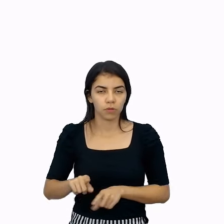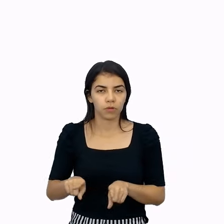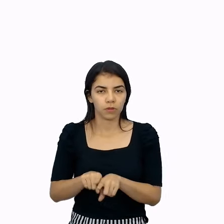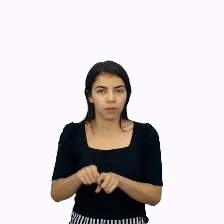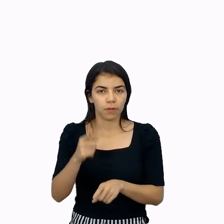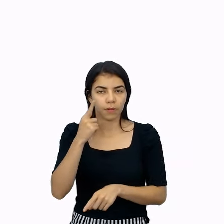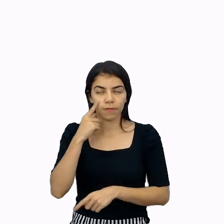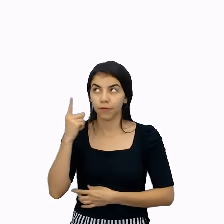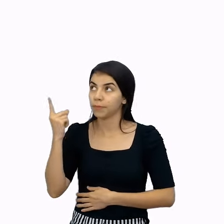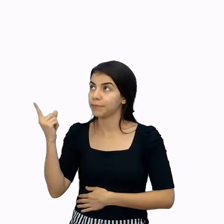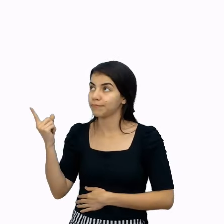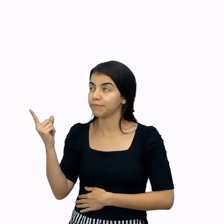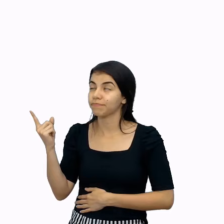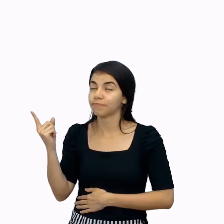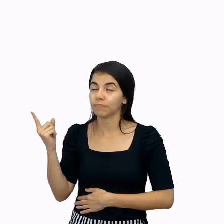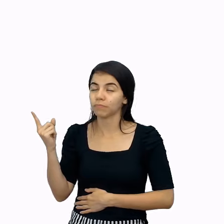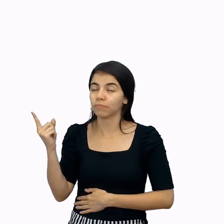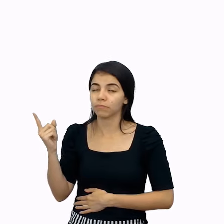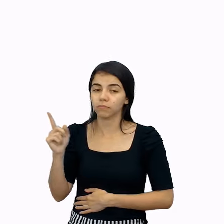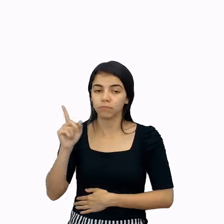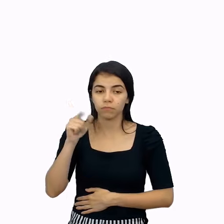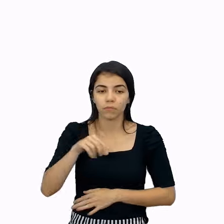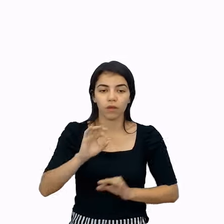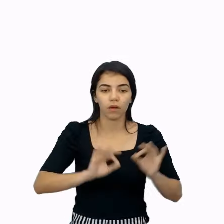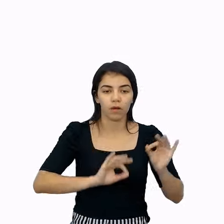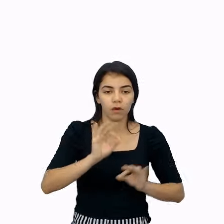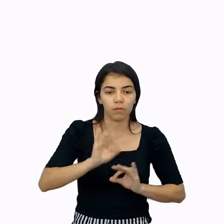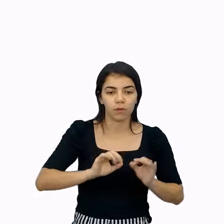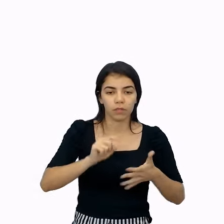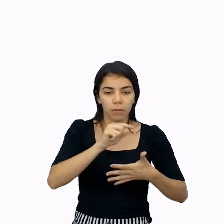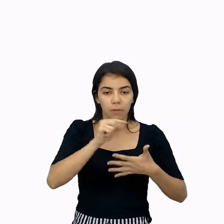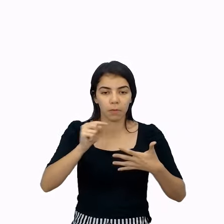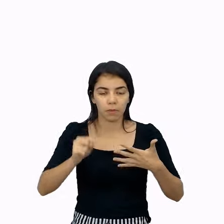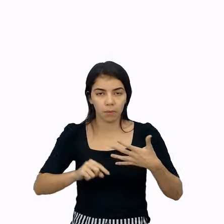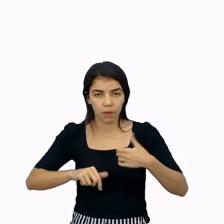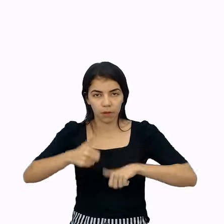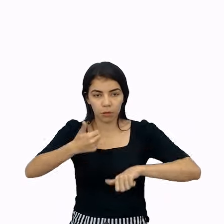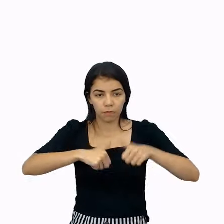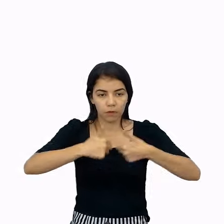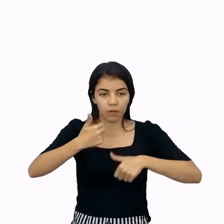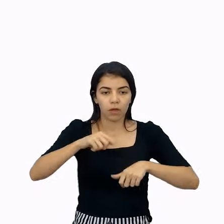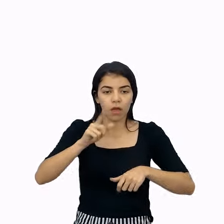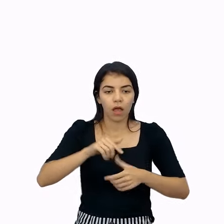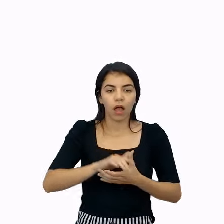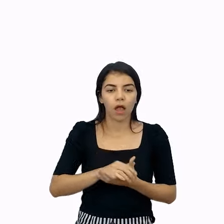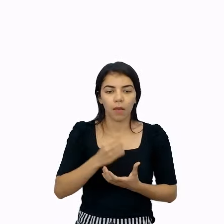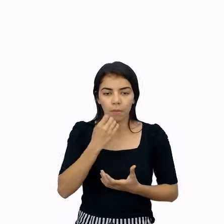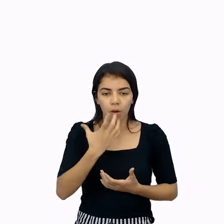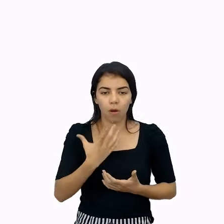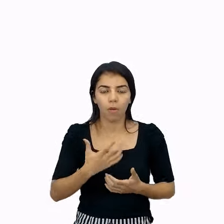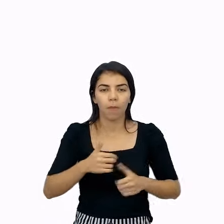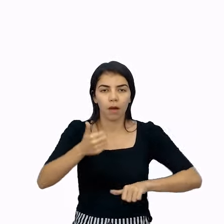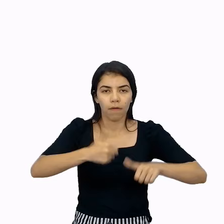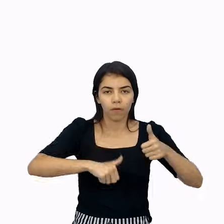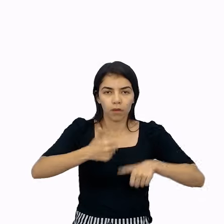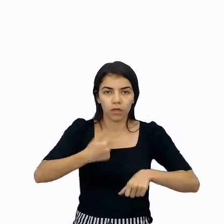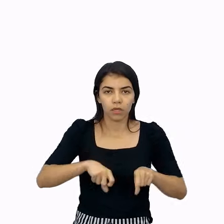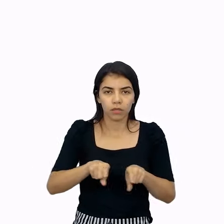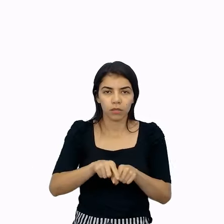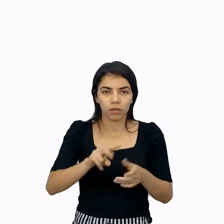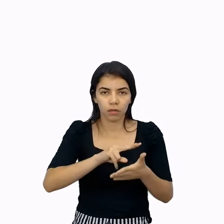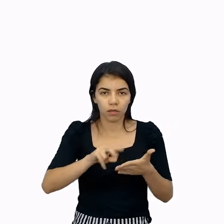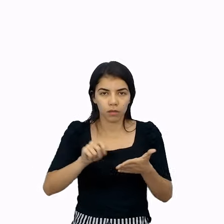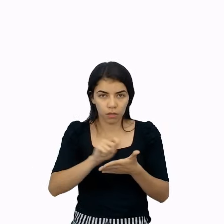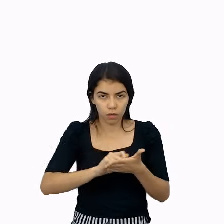ler. A elaboração de critérios avaliativos é relevante para a avaliação das ações pedagógicas de leitura